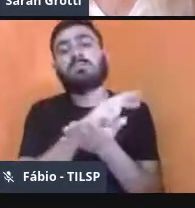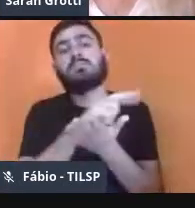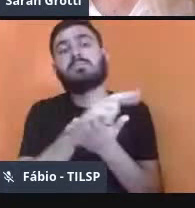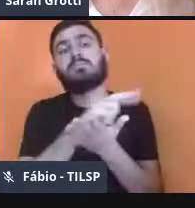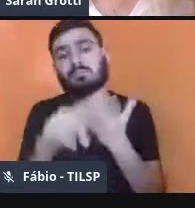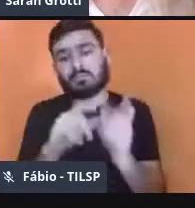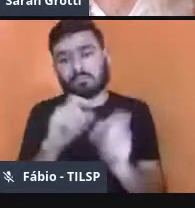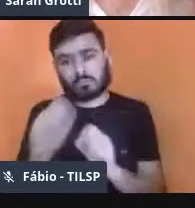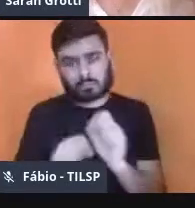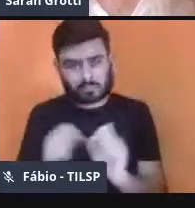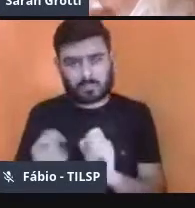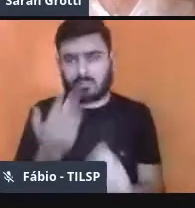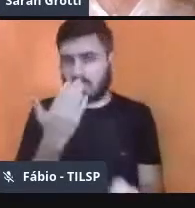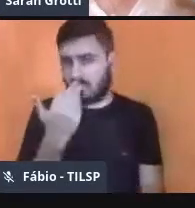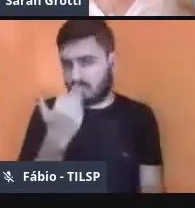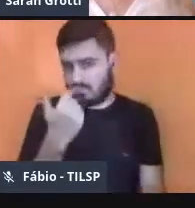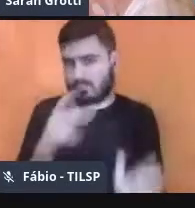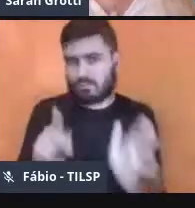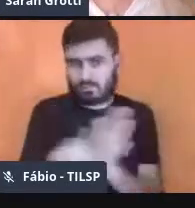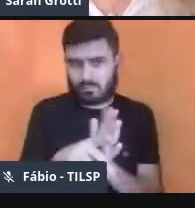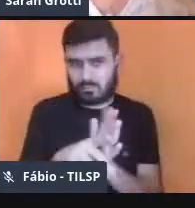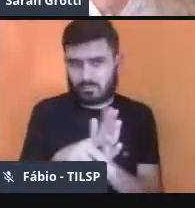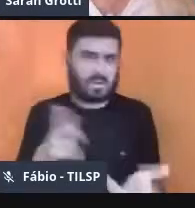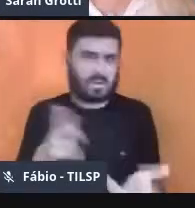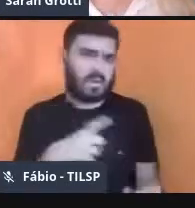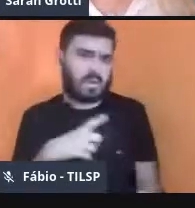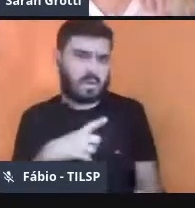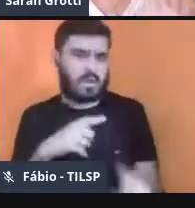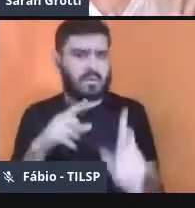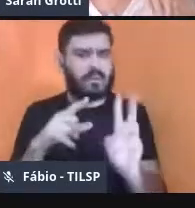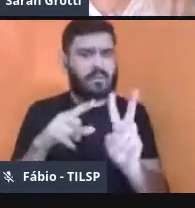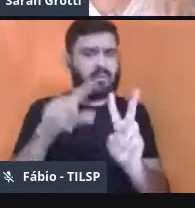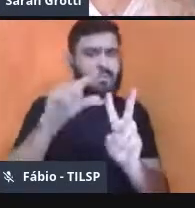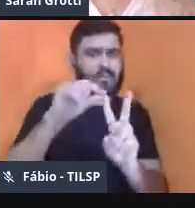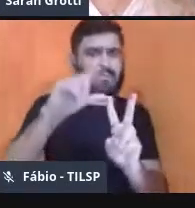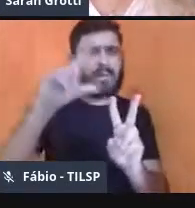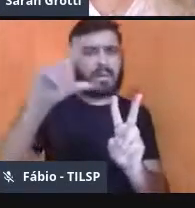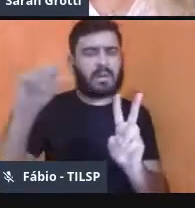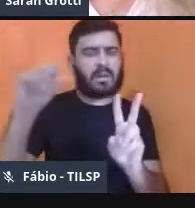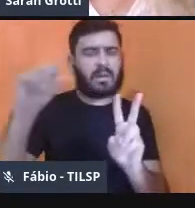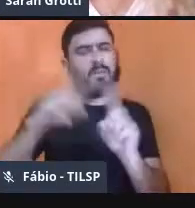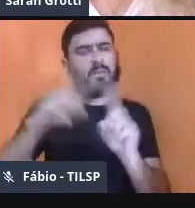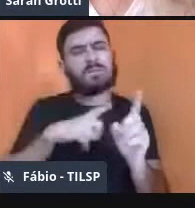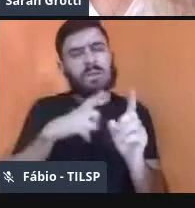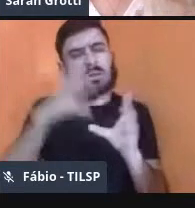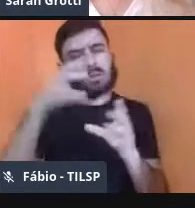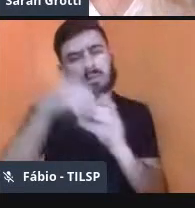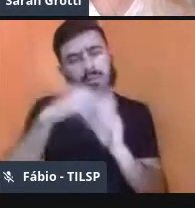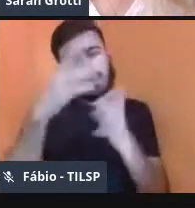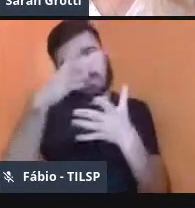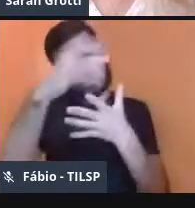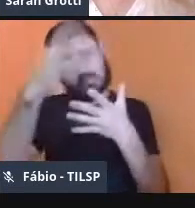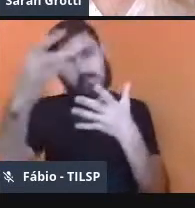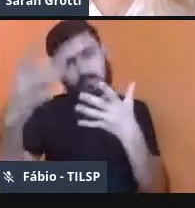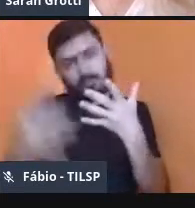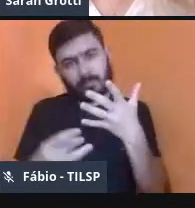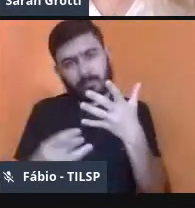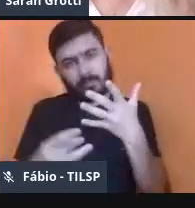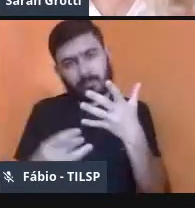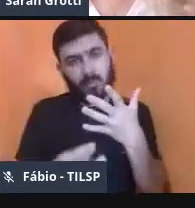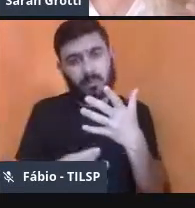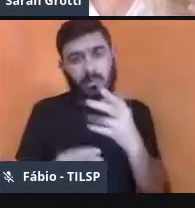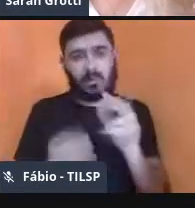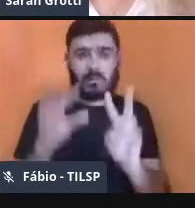dieta vegetariana, a gente chama vegano, mas tem as suas subclasses. O vegano em si é